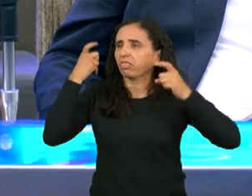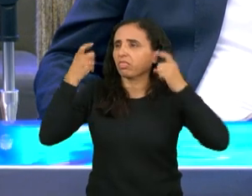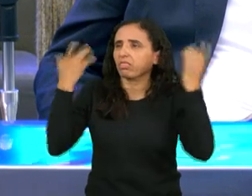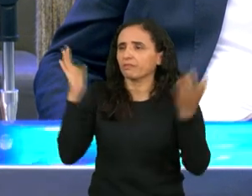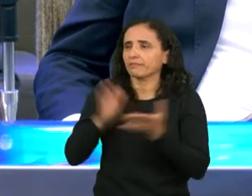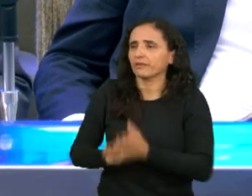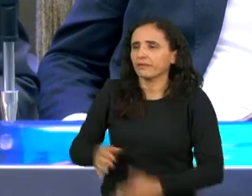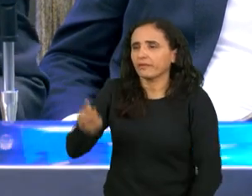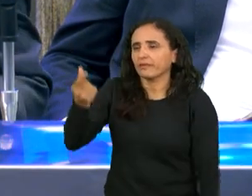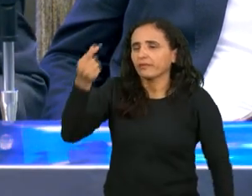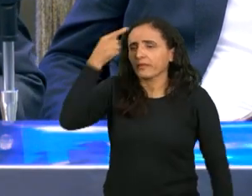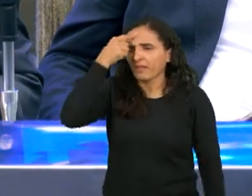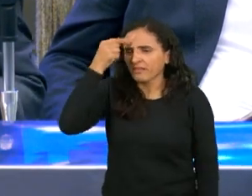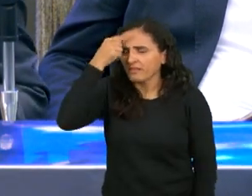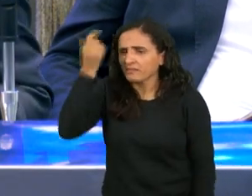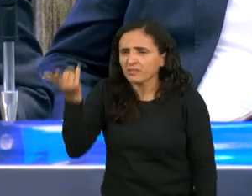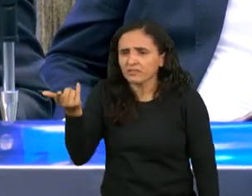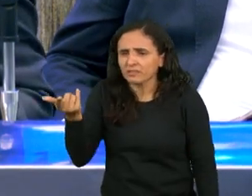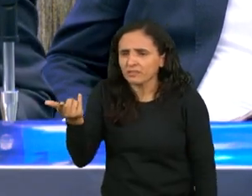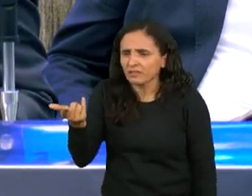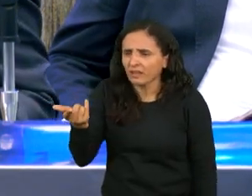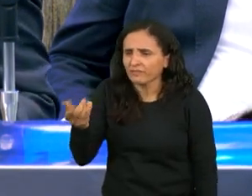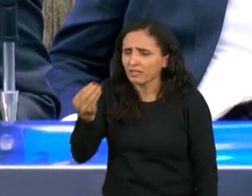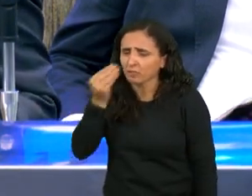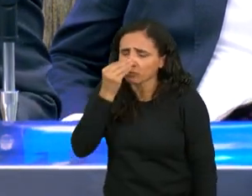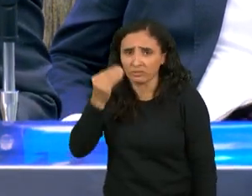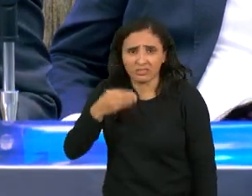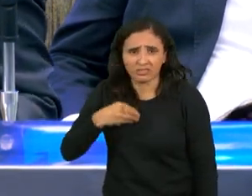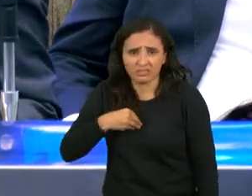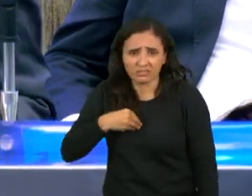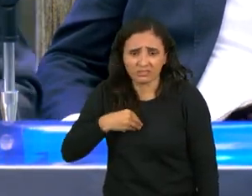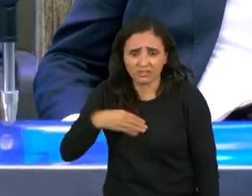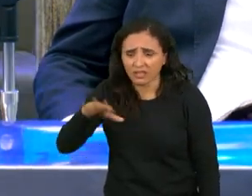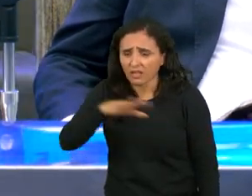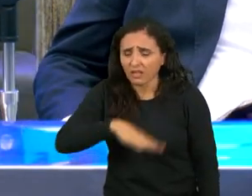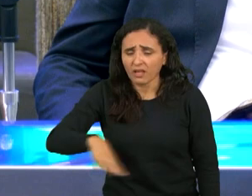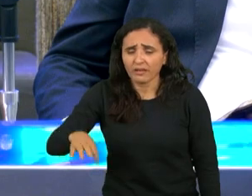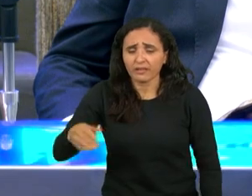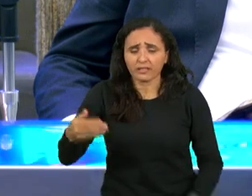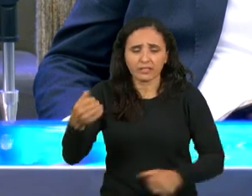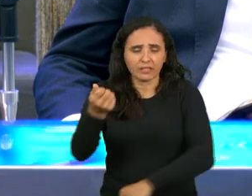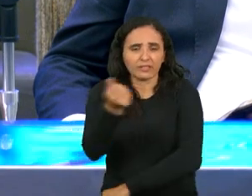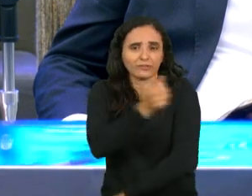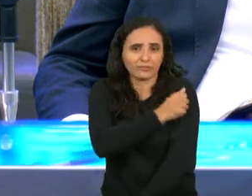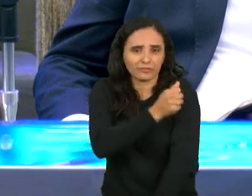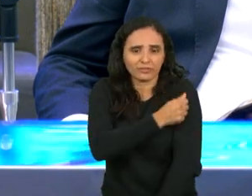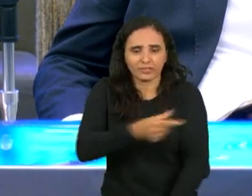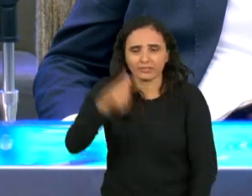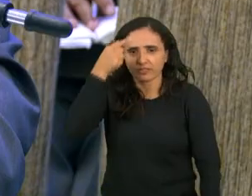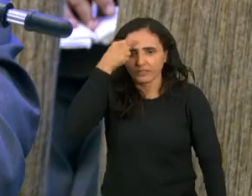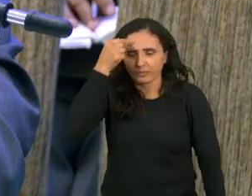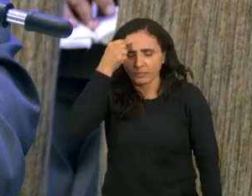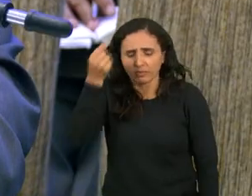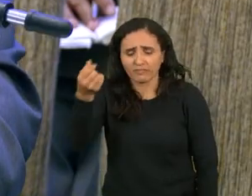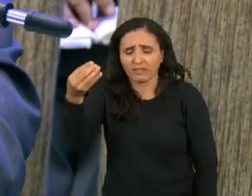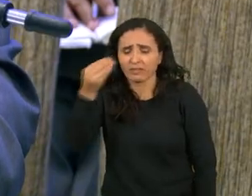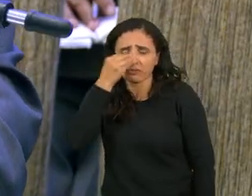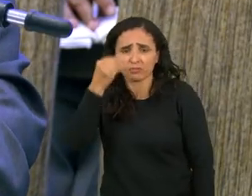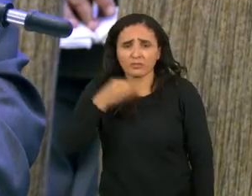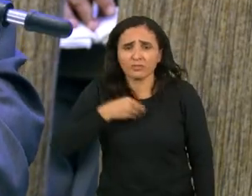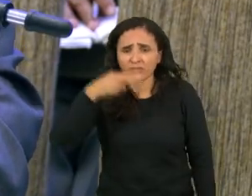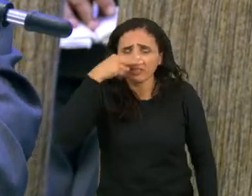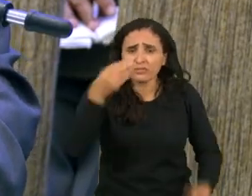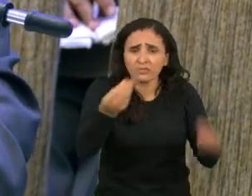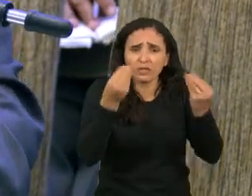universidade parece que tá com nojo do crente né irmão camarada chega lá doido com cabelo pintado de roxo verde